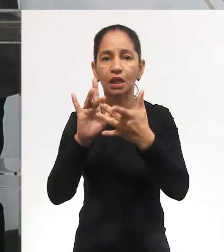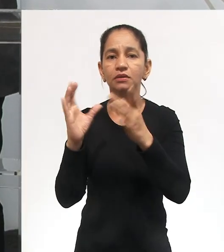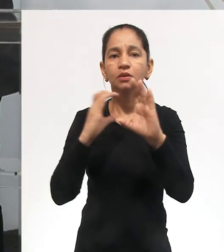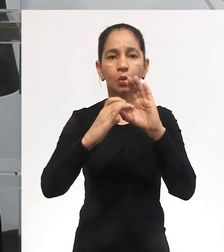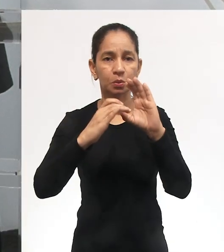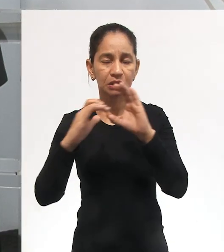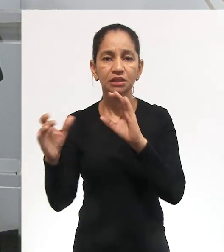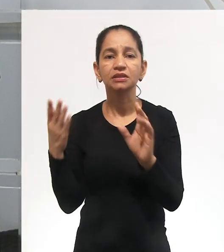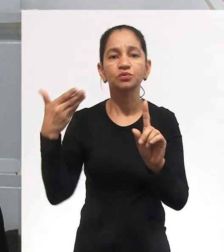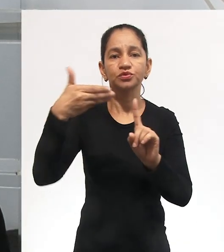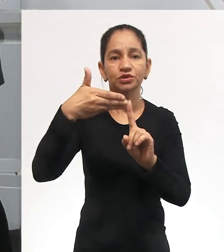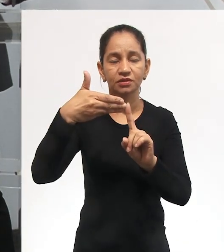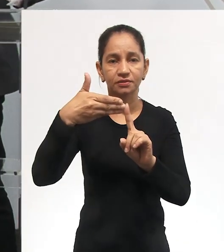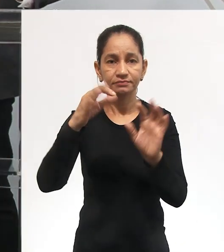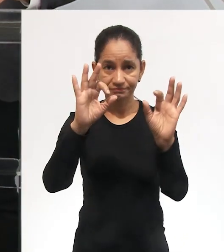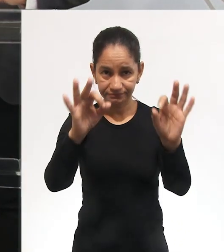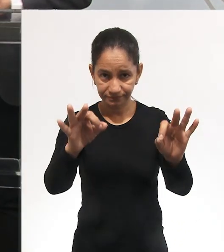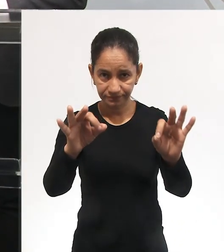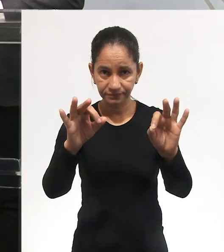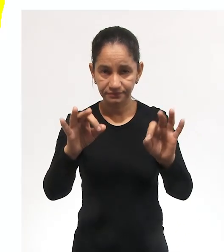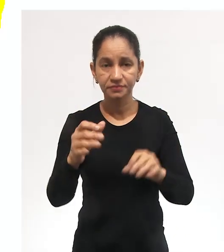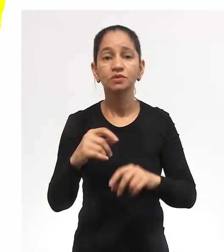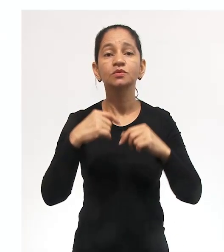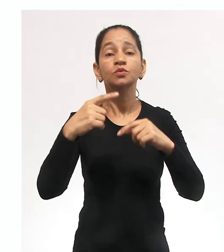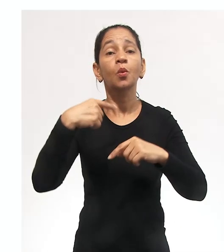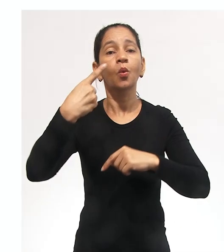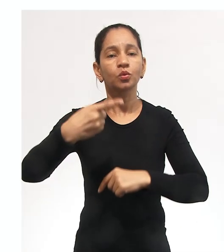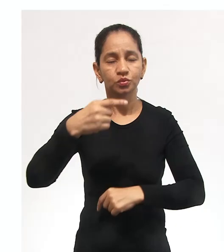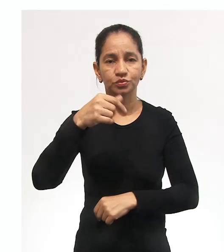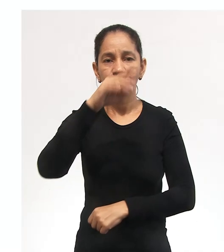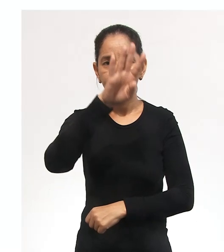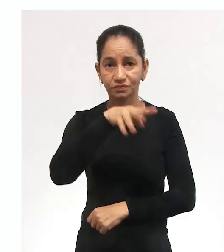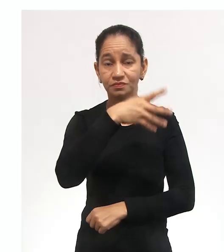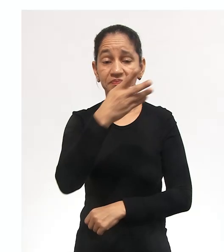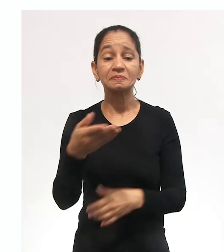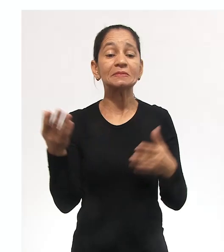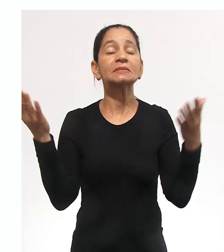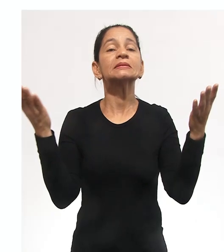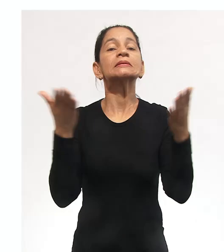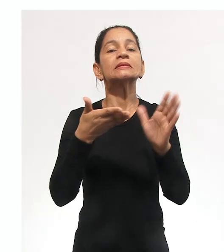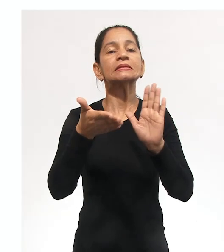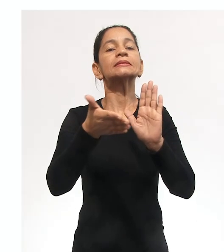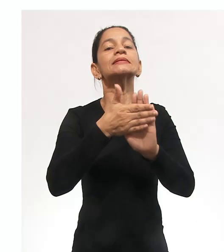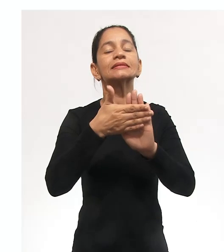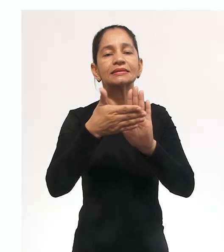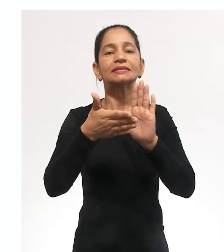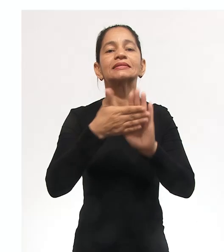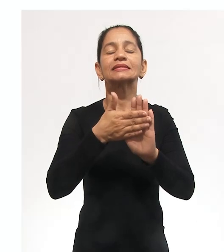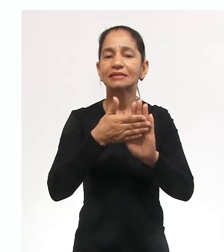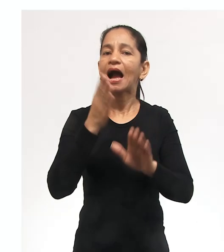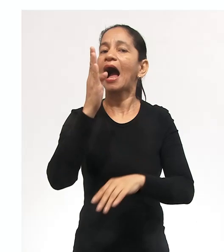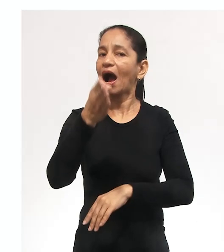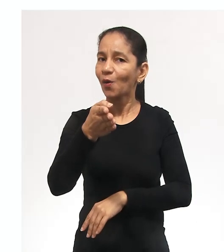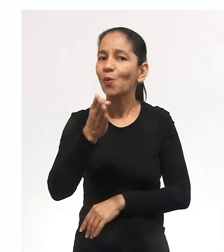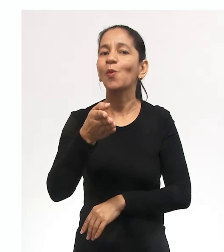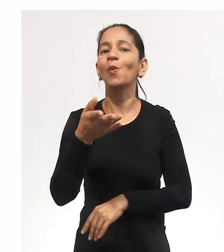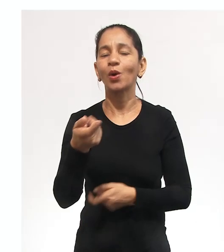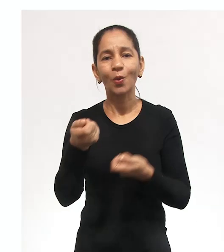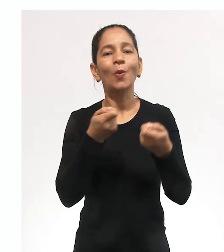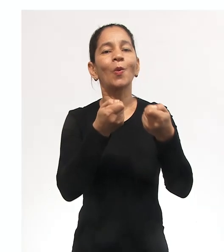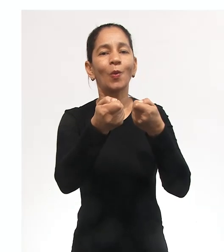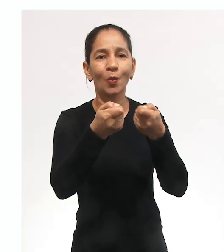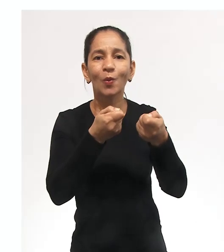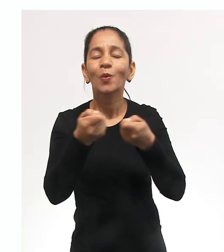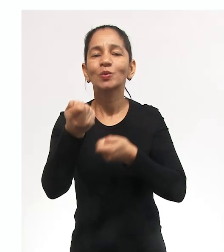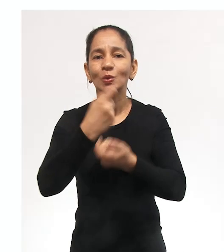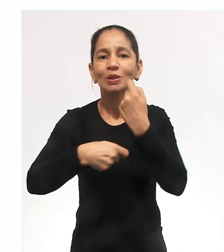poderes. Tá bom, gente? Vamos dar uma olhadinha aqui agora no próximo assunto? Olha só. Agora, professor Sou prometeu e veio, né? E, professor, e o controle administrativo